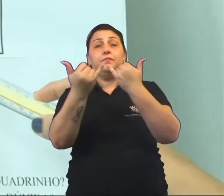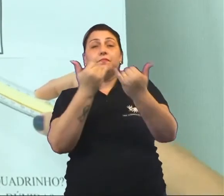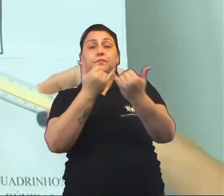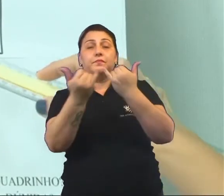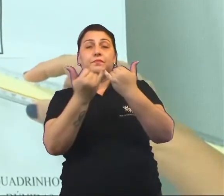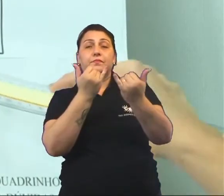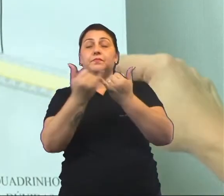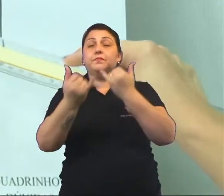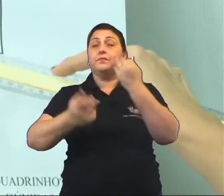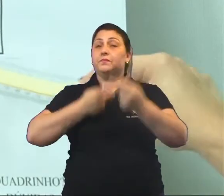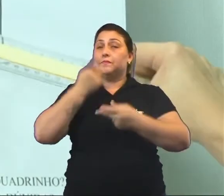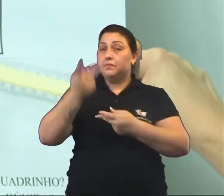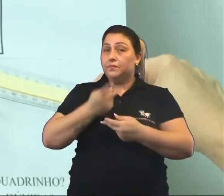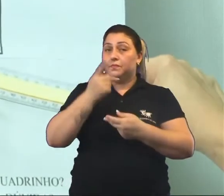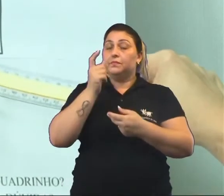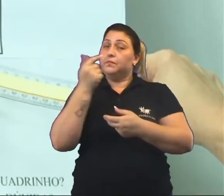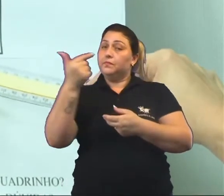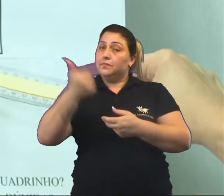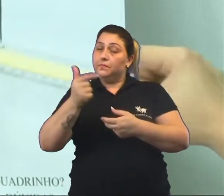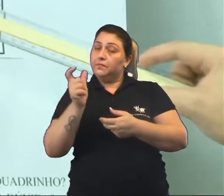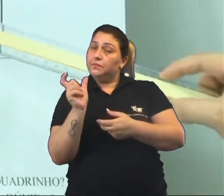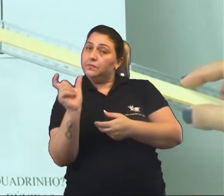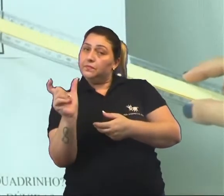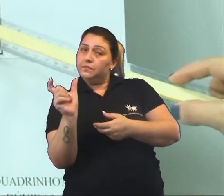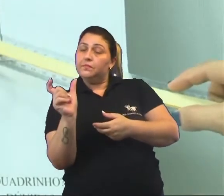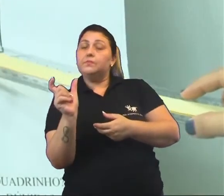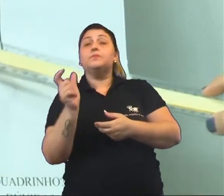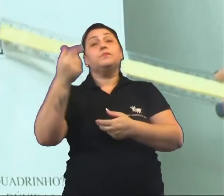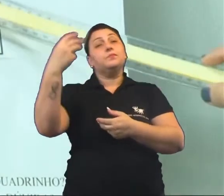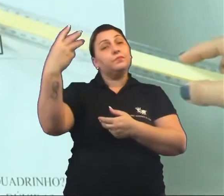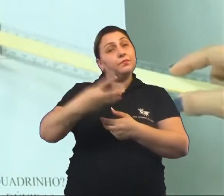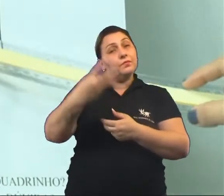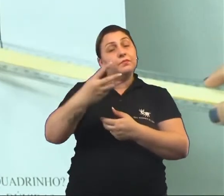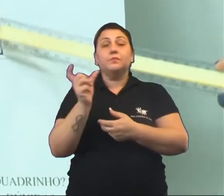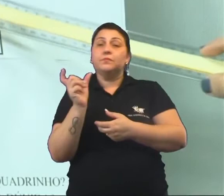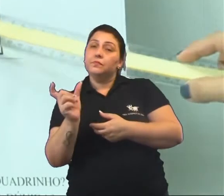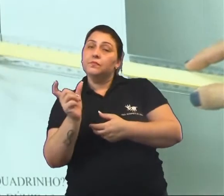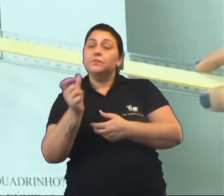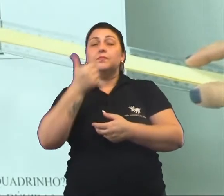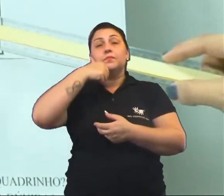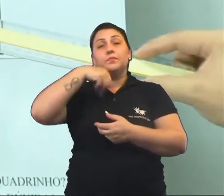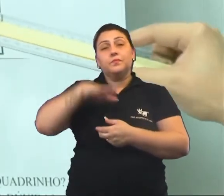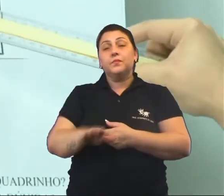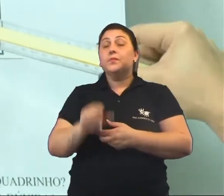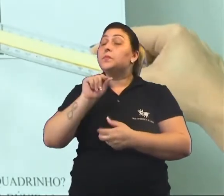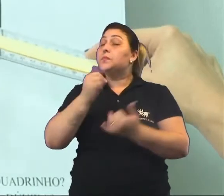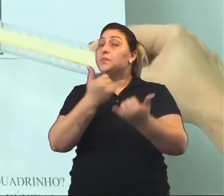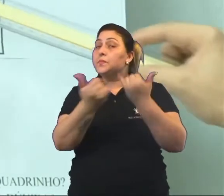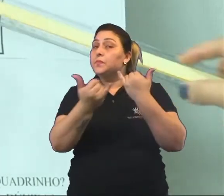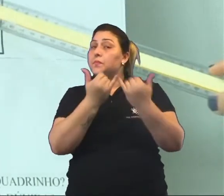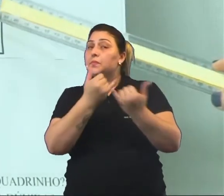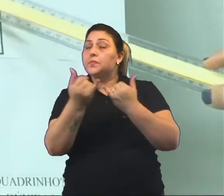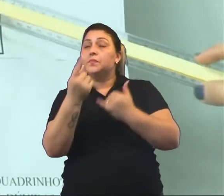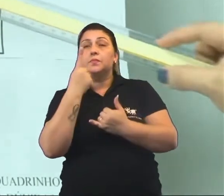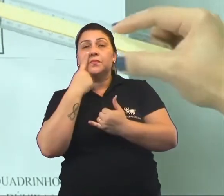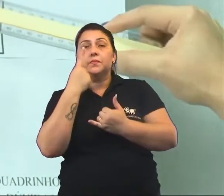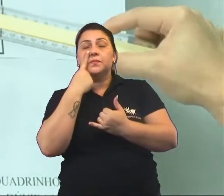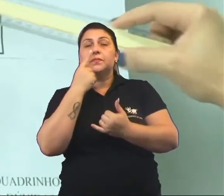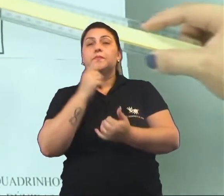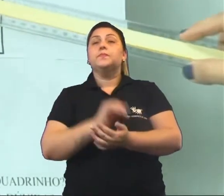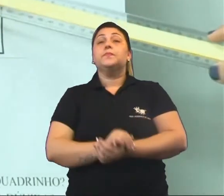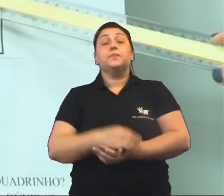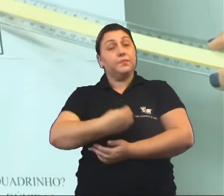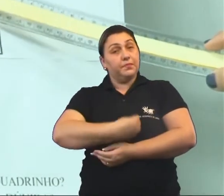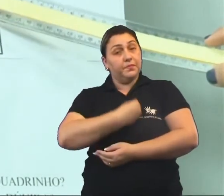comum entre a fala do segundo quadrinho da menina e a fala do terceiro quadrinho. O que há em comum? Olha só,